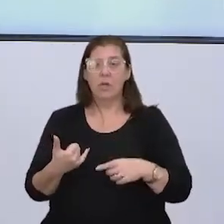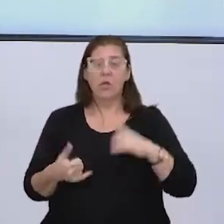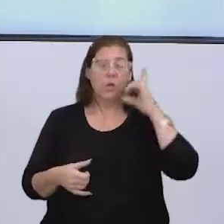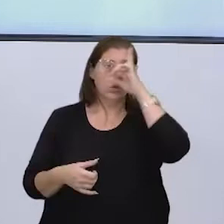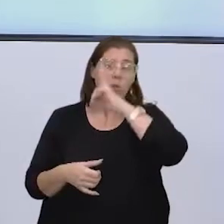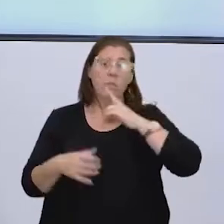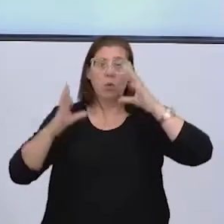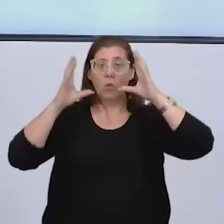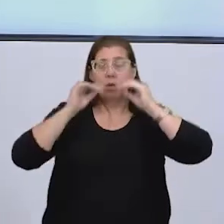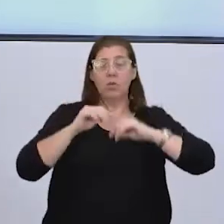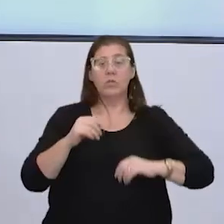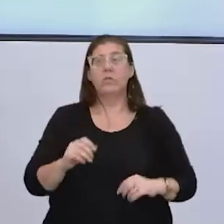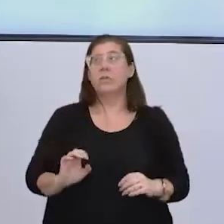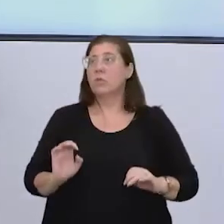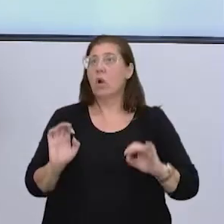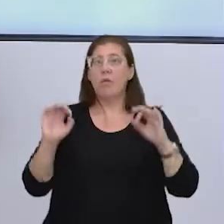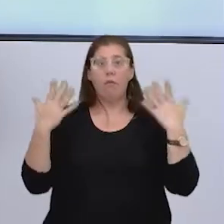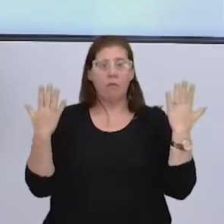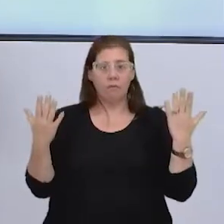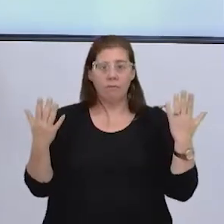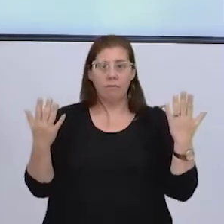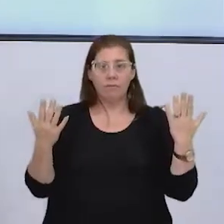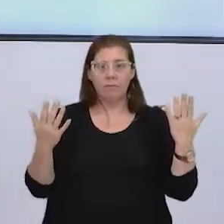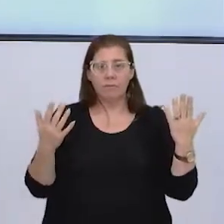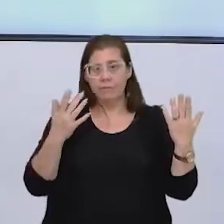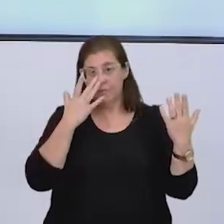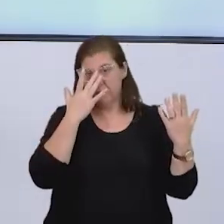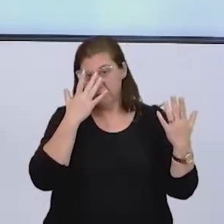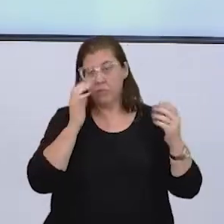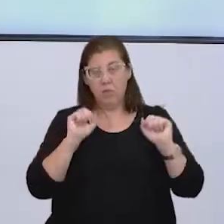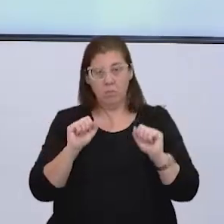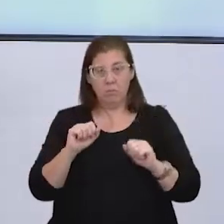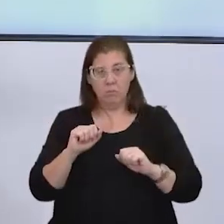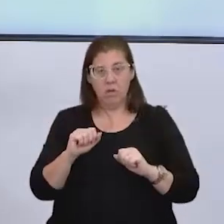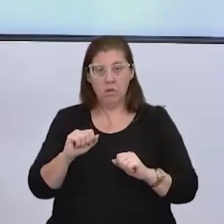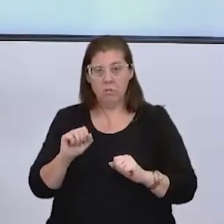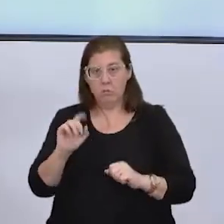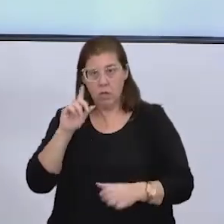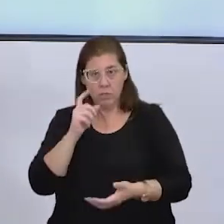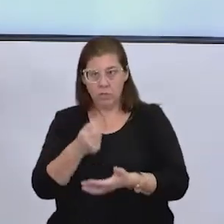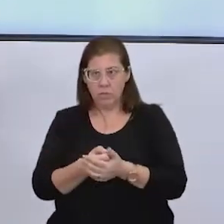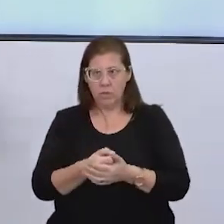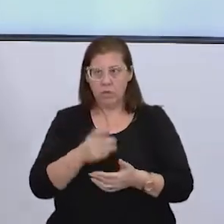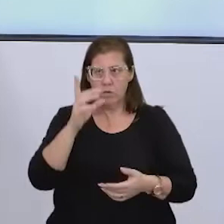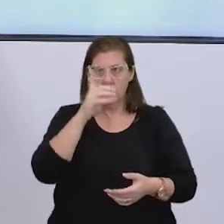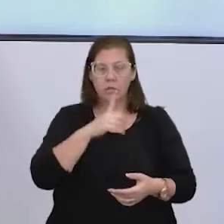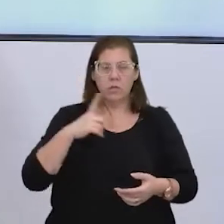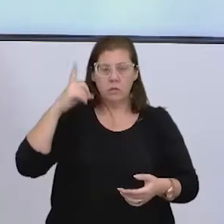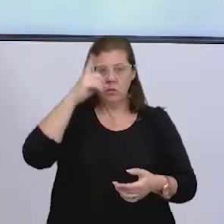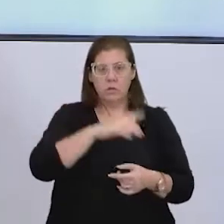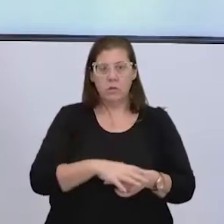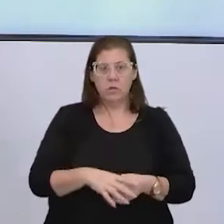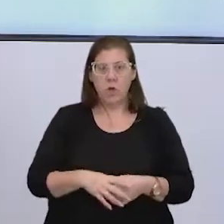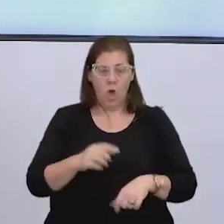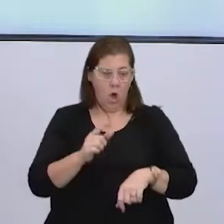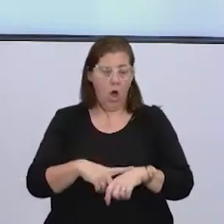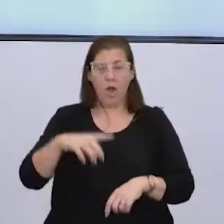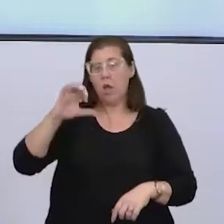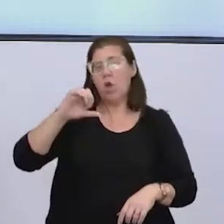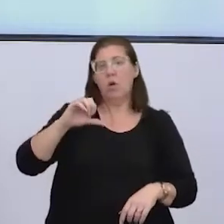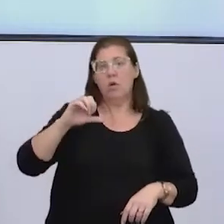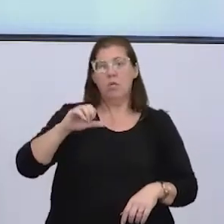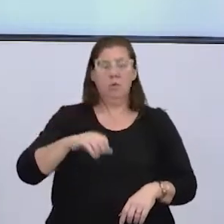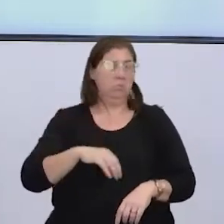surgir alguma coisa. Eu posso resolver no domingo? Não. 9 horas da noite do domingo eu não vou